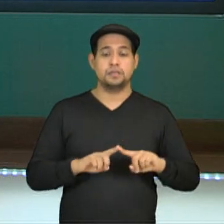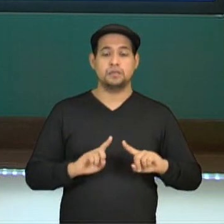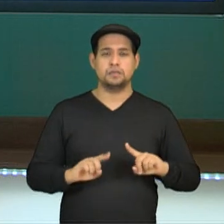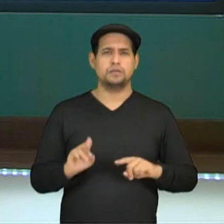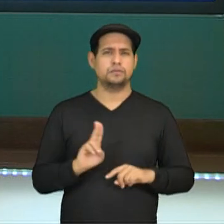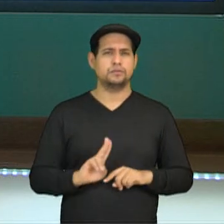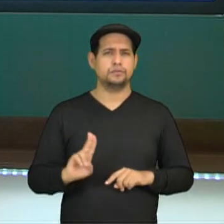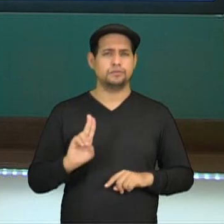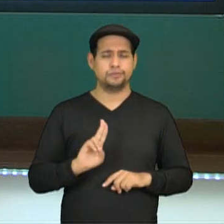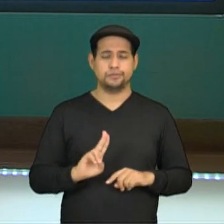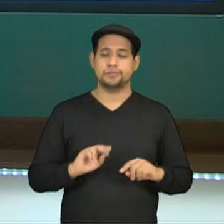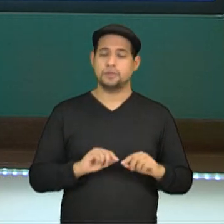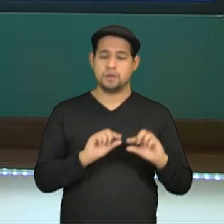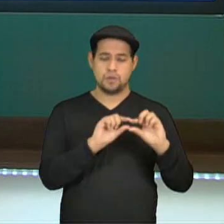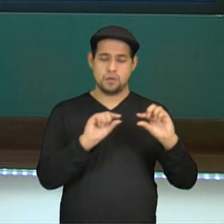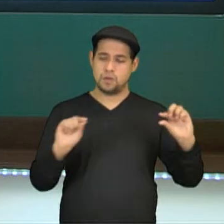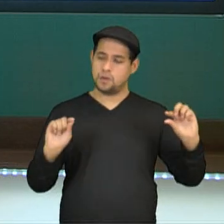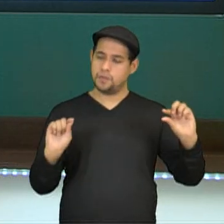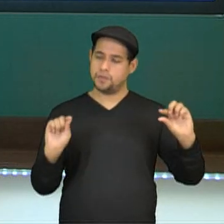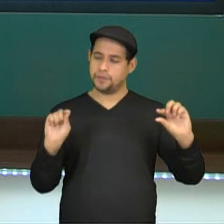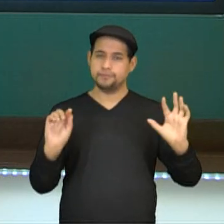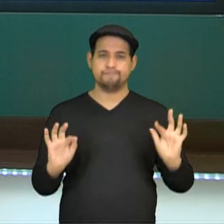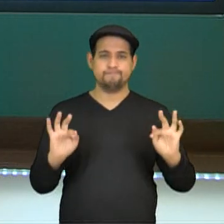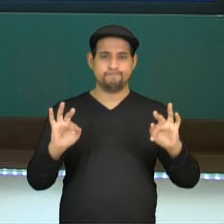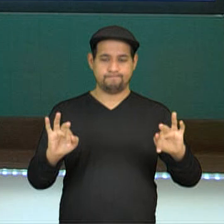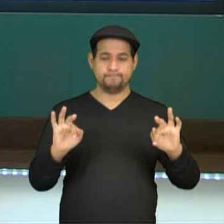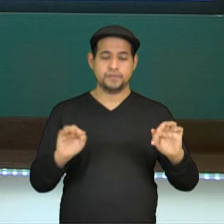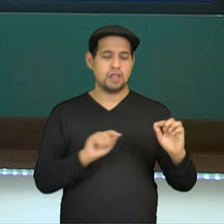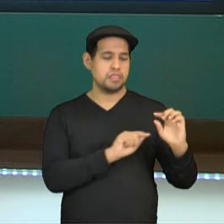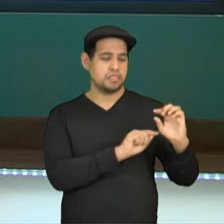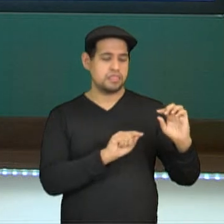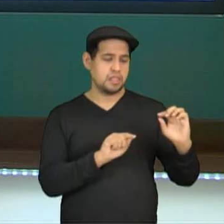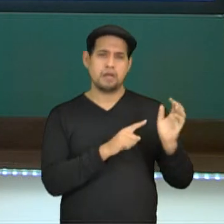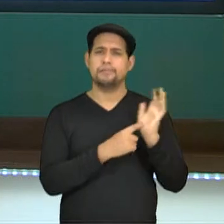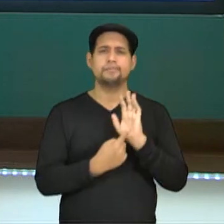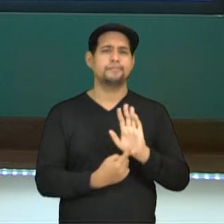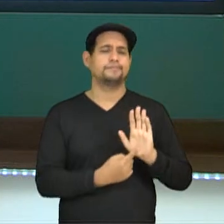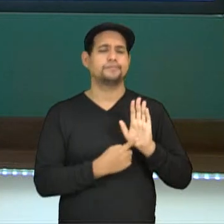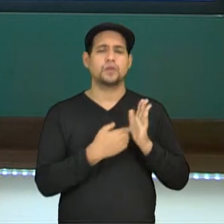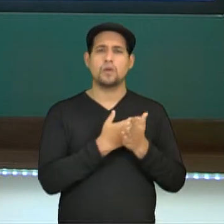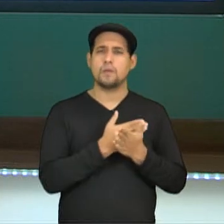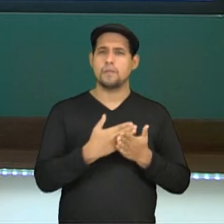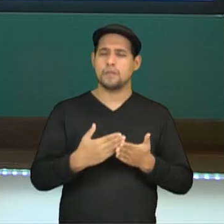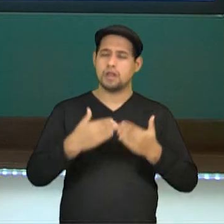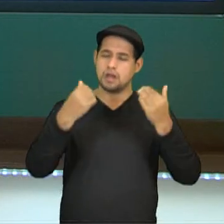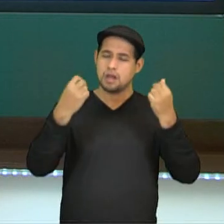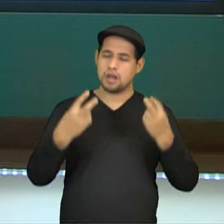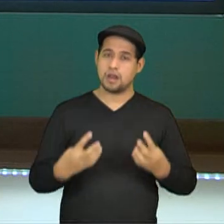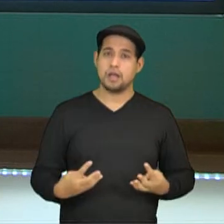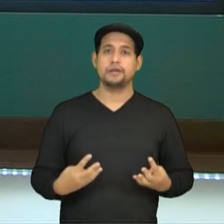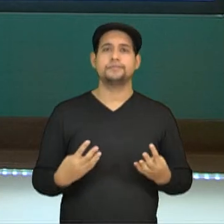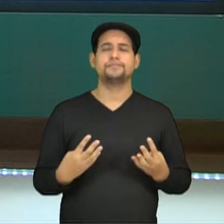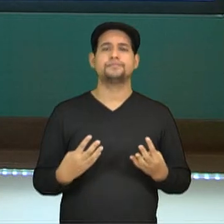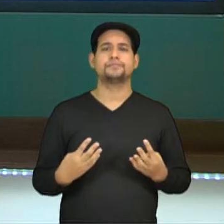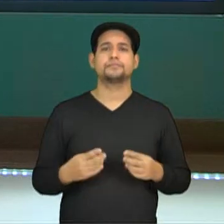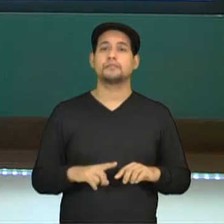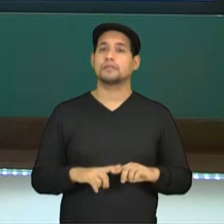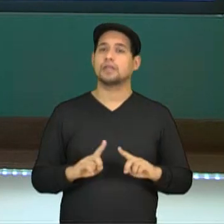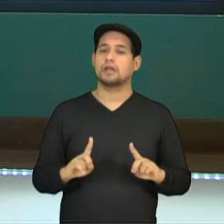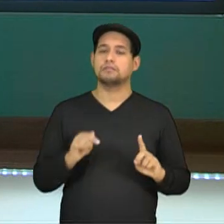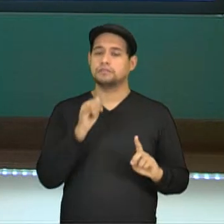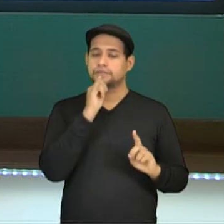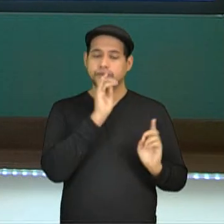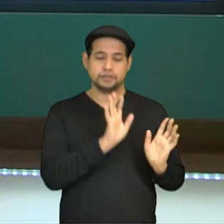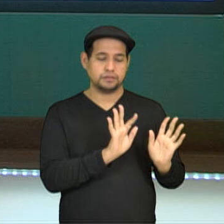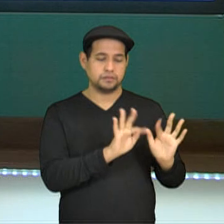uso dos dois pontos encerra a narração e o travessão indica o início da fala do personagem, né? Então, ele termina